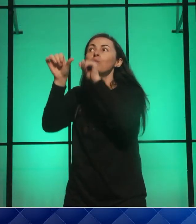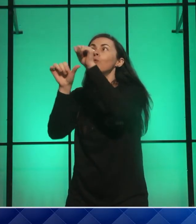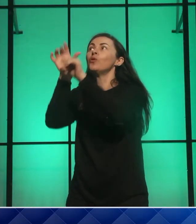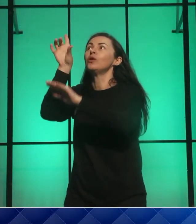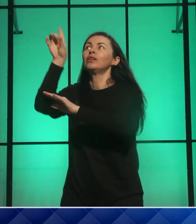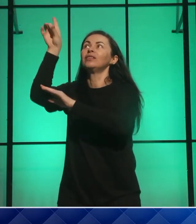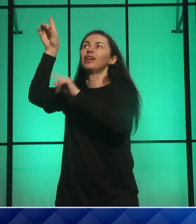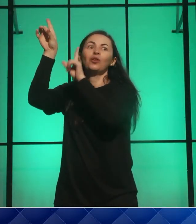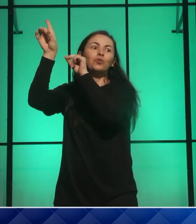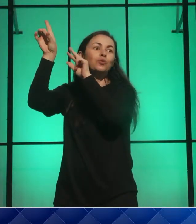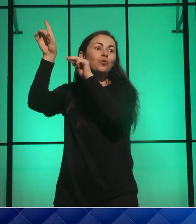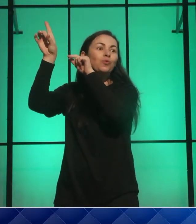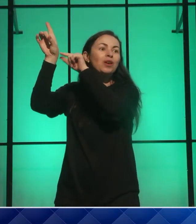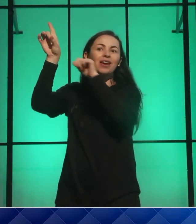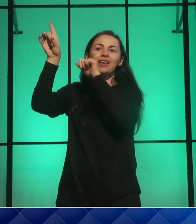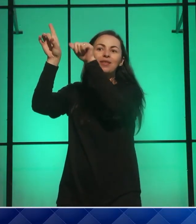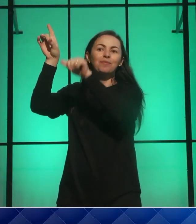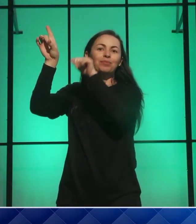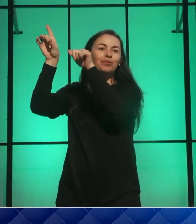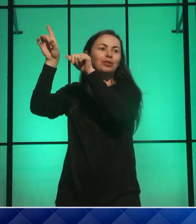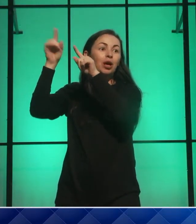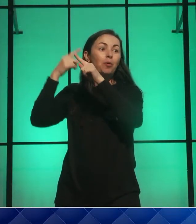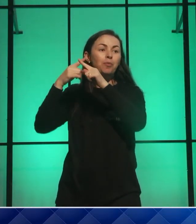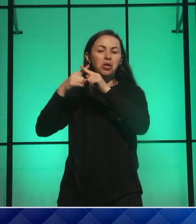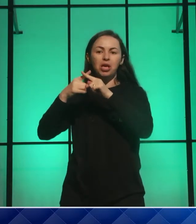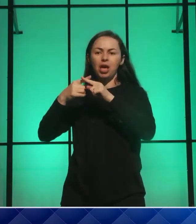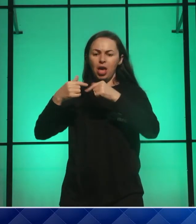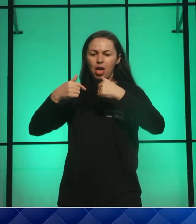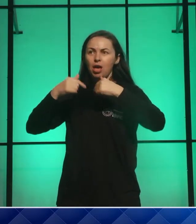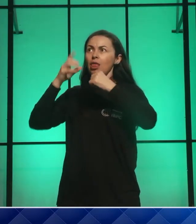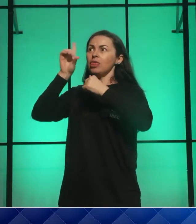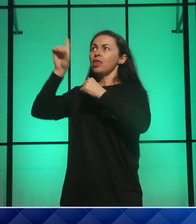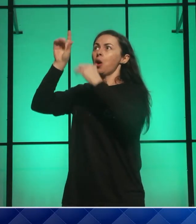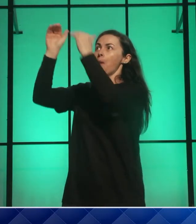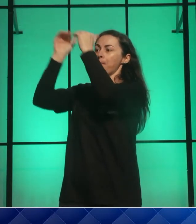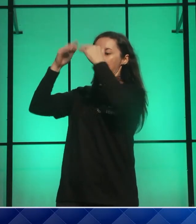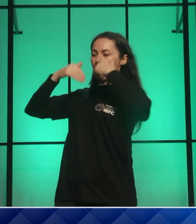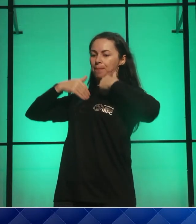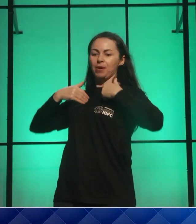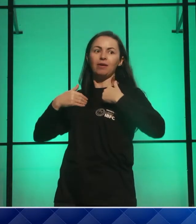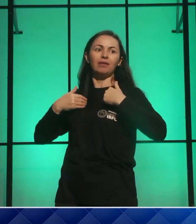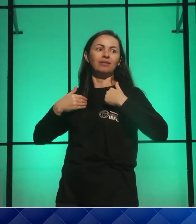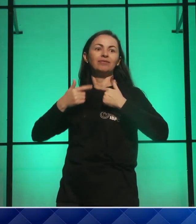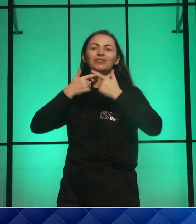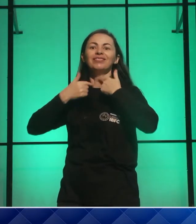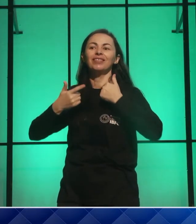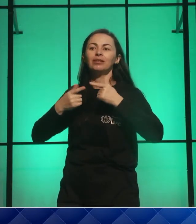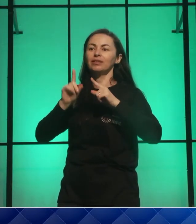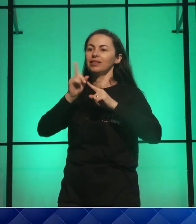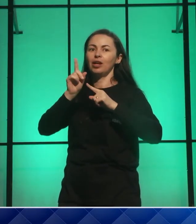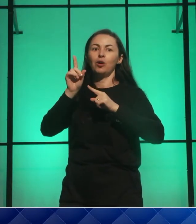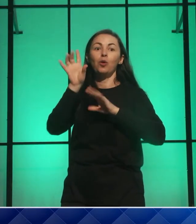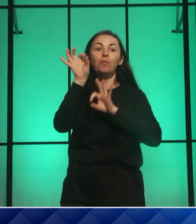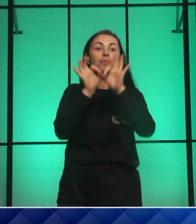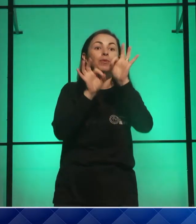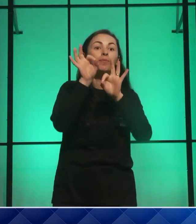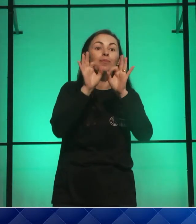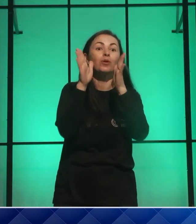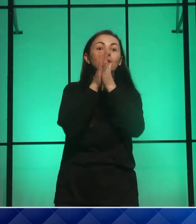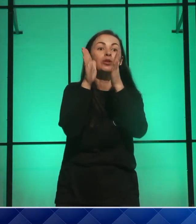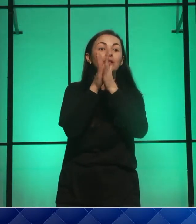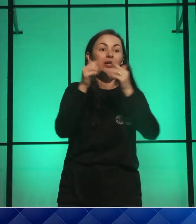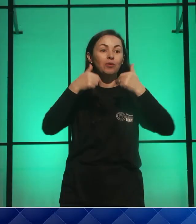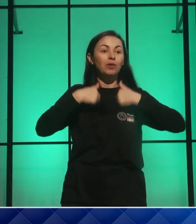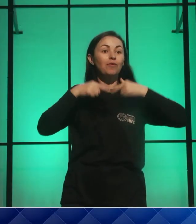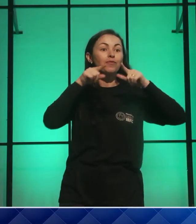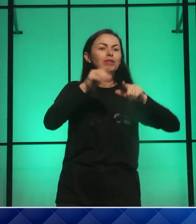Deus, não é fazer com que Deus faça a nossa vontade, mas o propósito da oração é que eu e